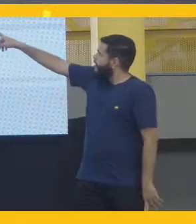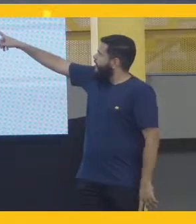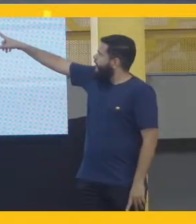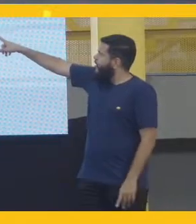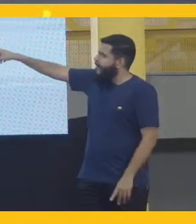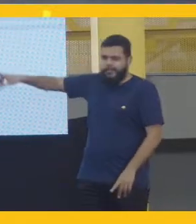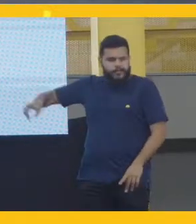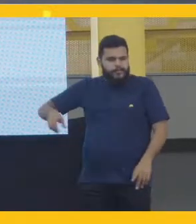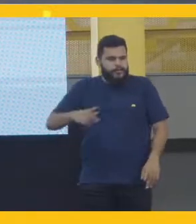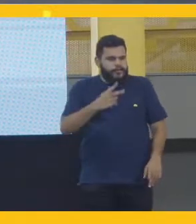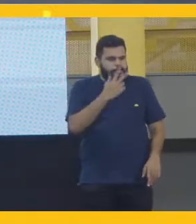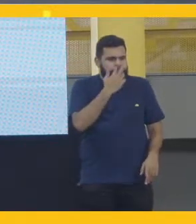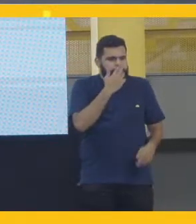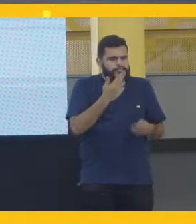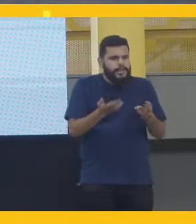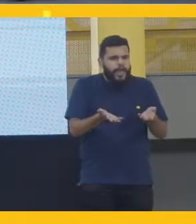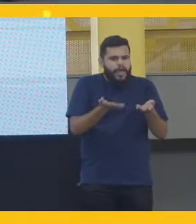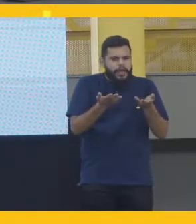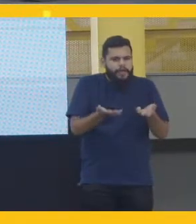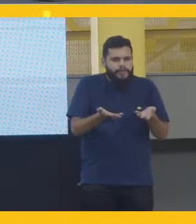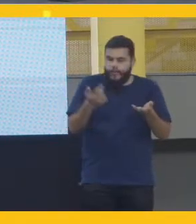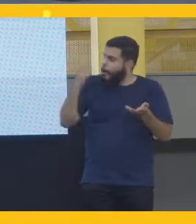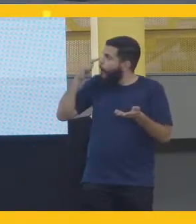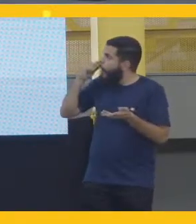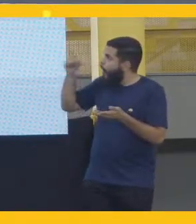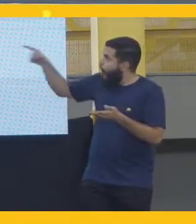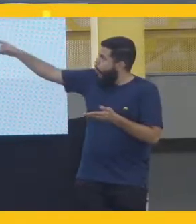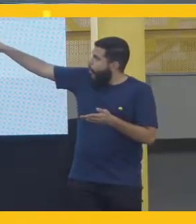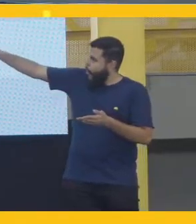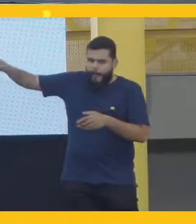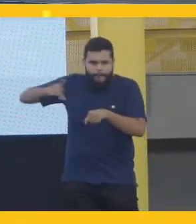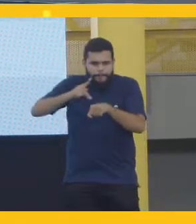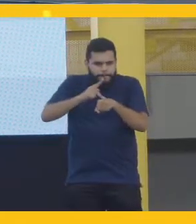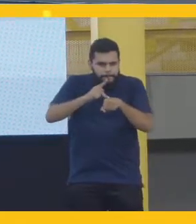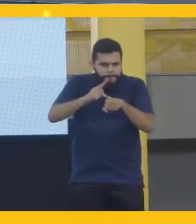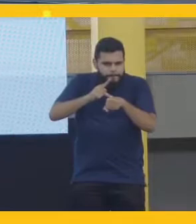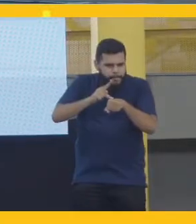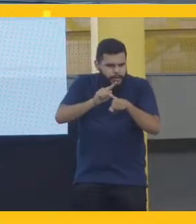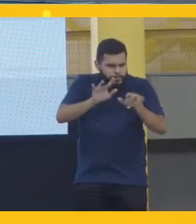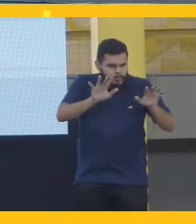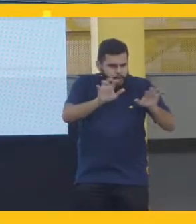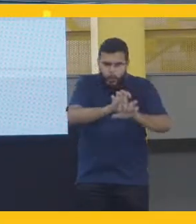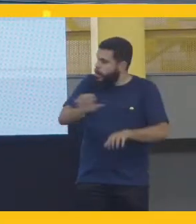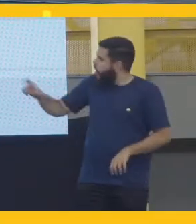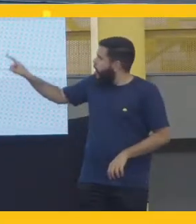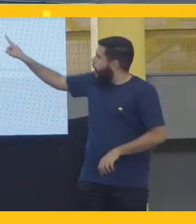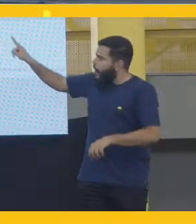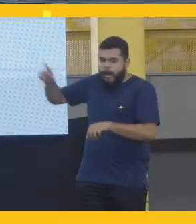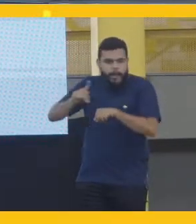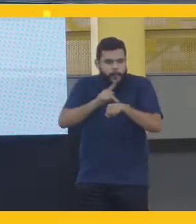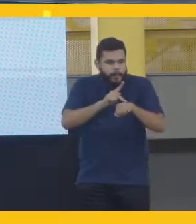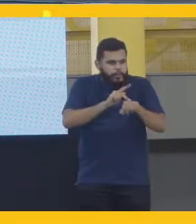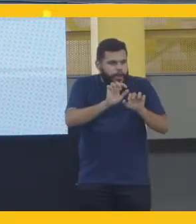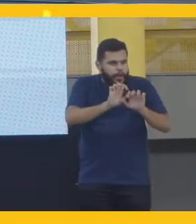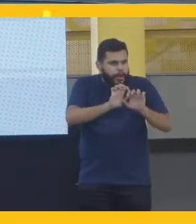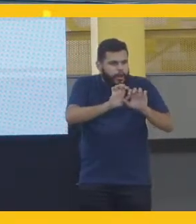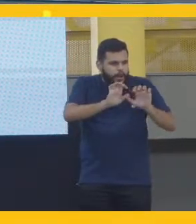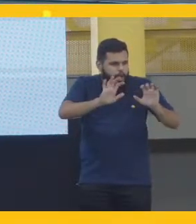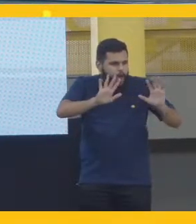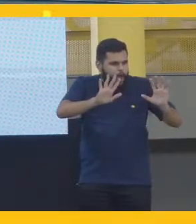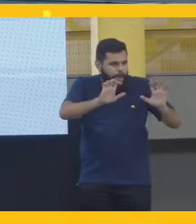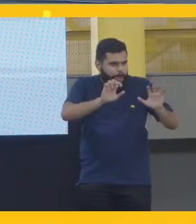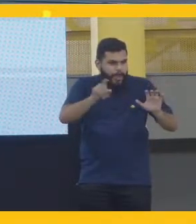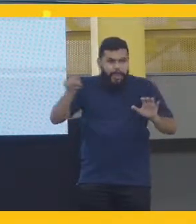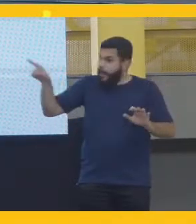fica suave. Então o ideal é que você tenha, na hora que você for montar o seu estúdio de youtuber, né,